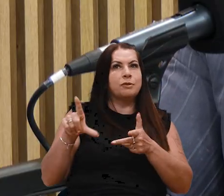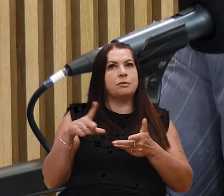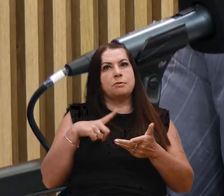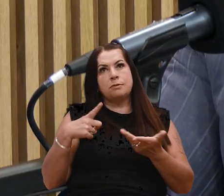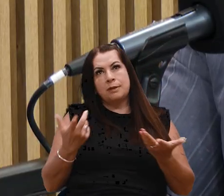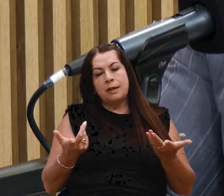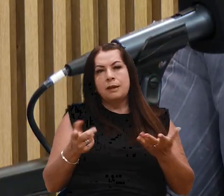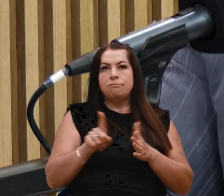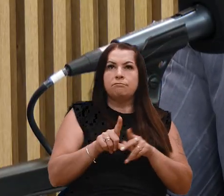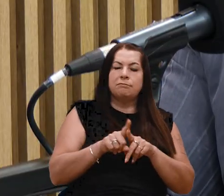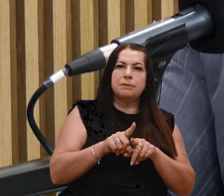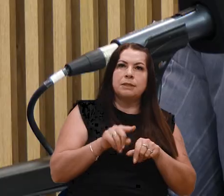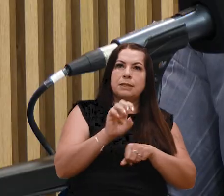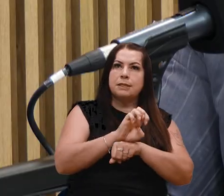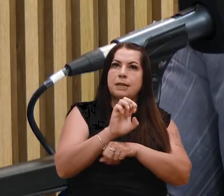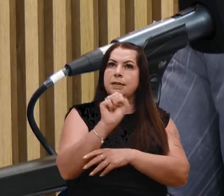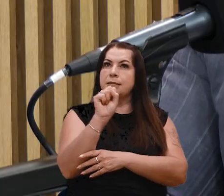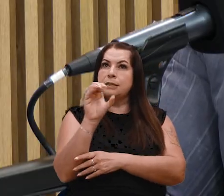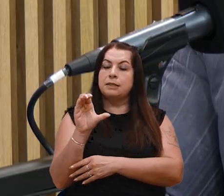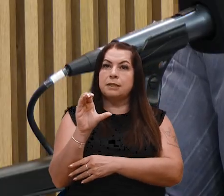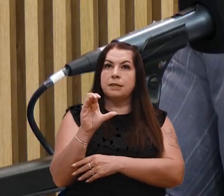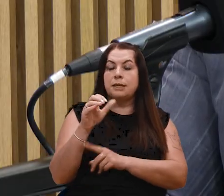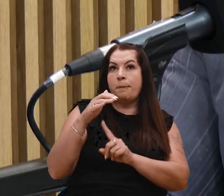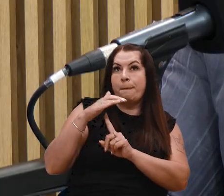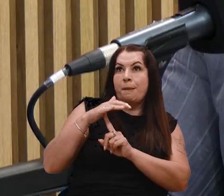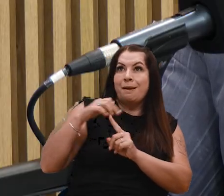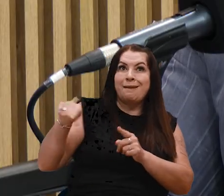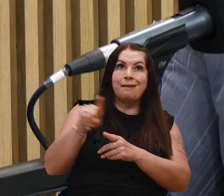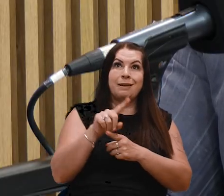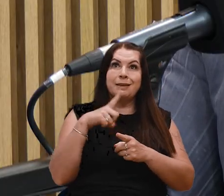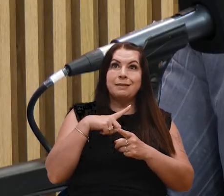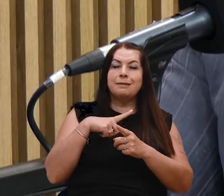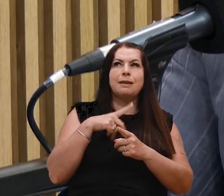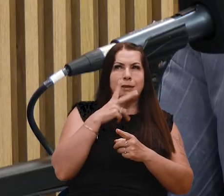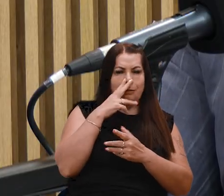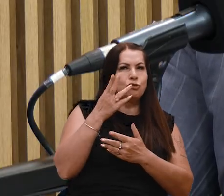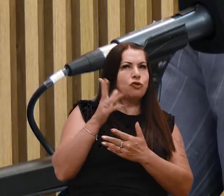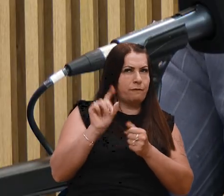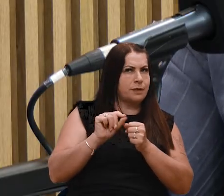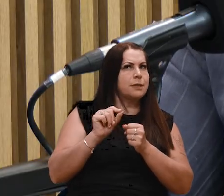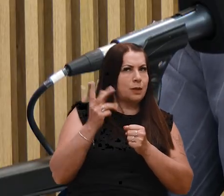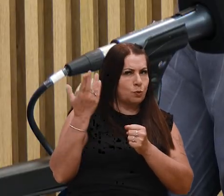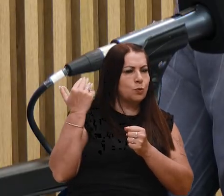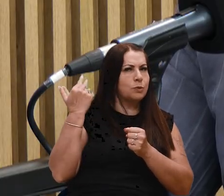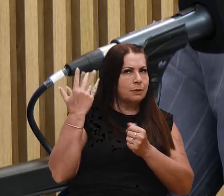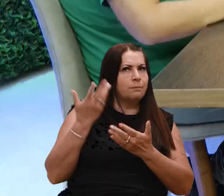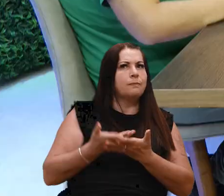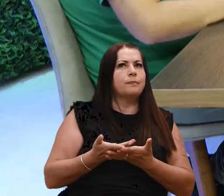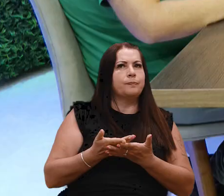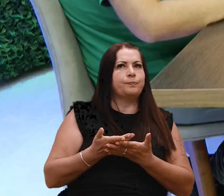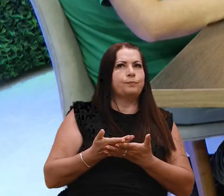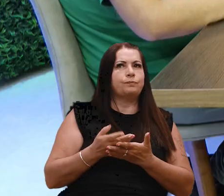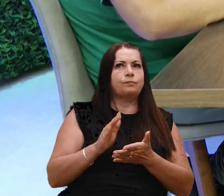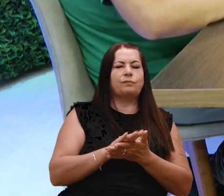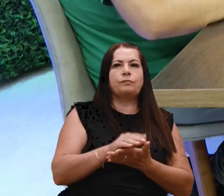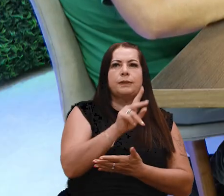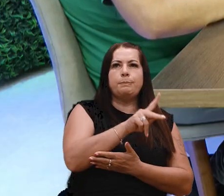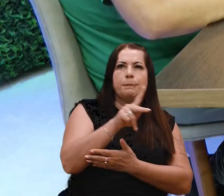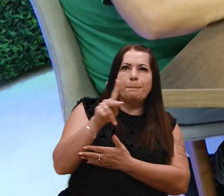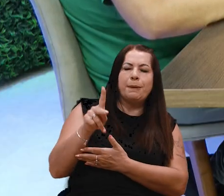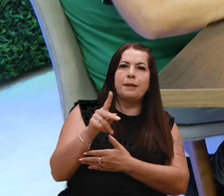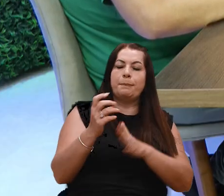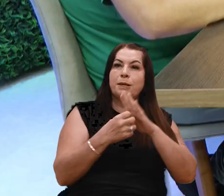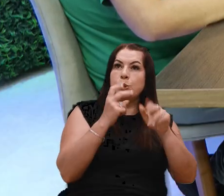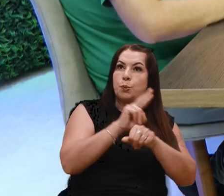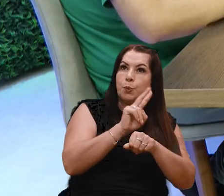citar aqui estados como Santa Catarina, Paraná, que já fizeram esse sistema de casa há muito tempo atrás. Concessões, PPPs,